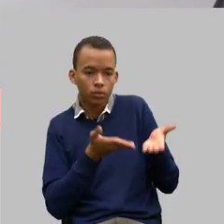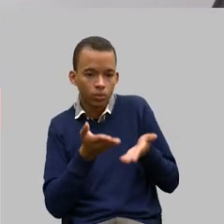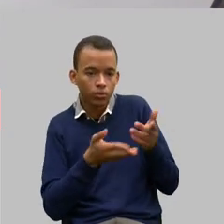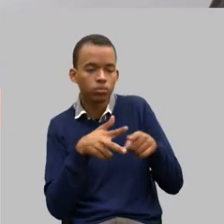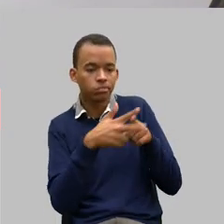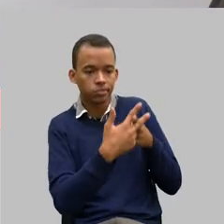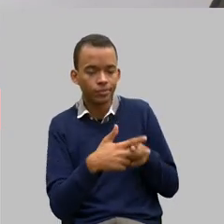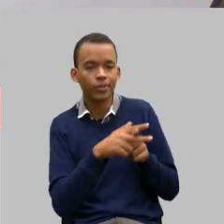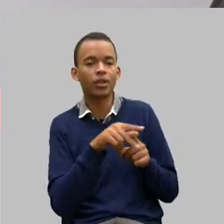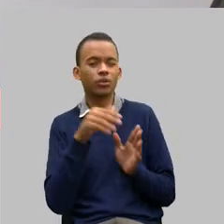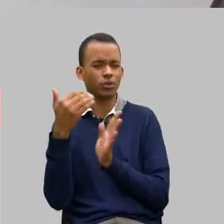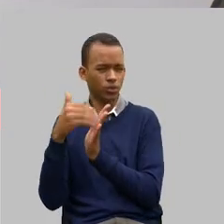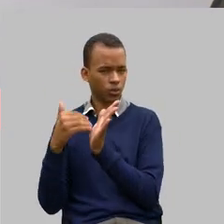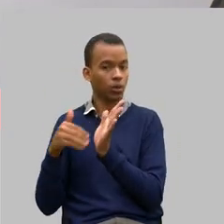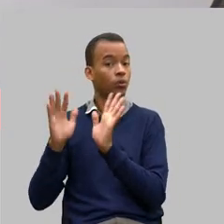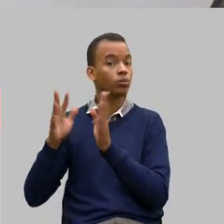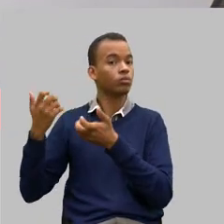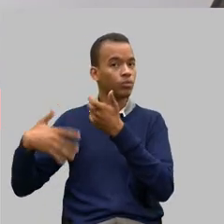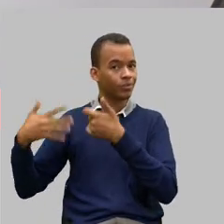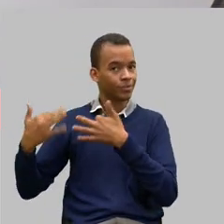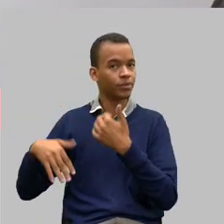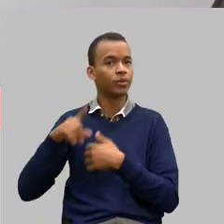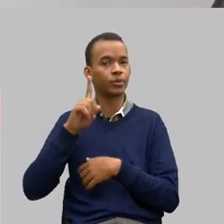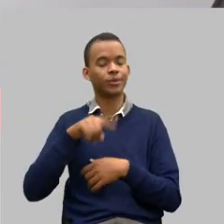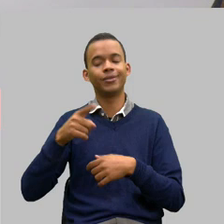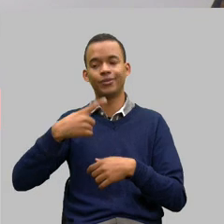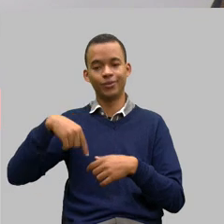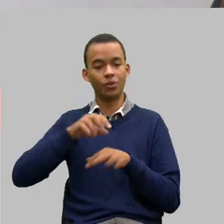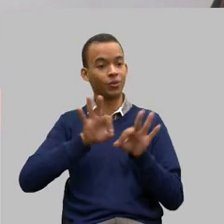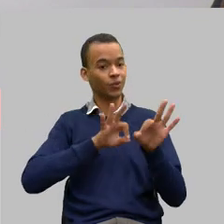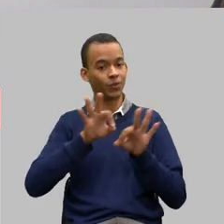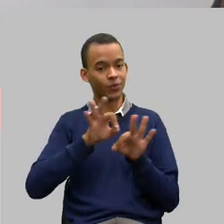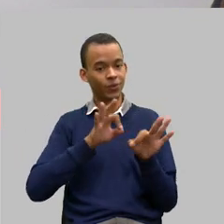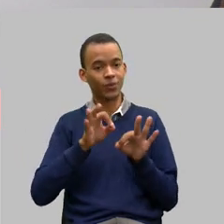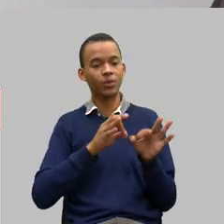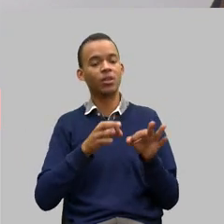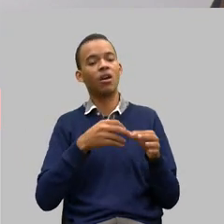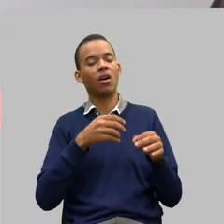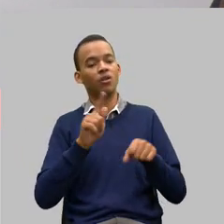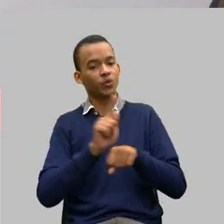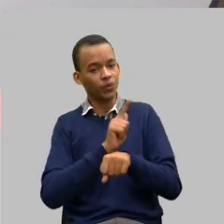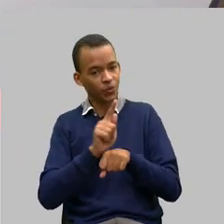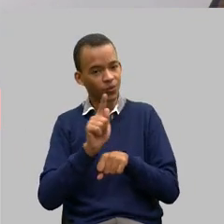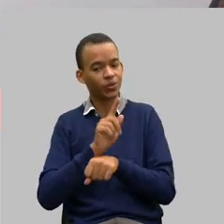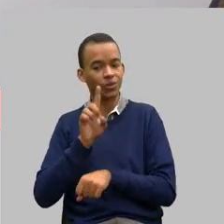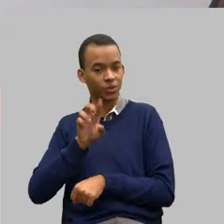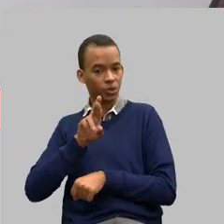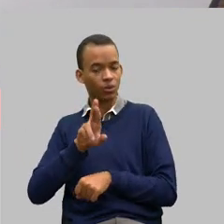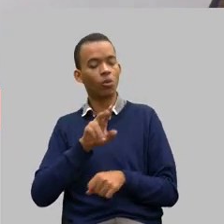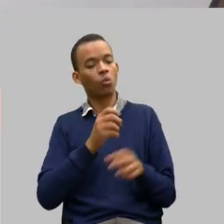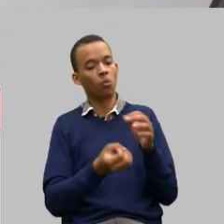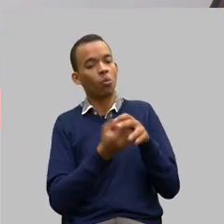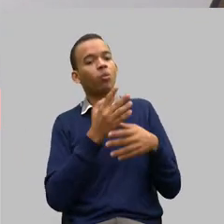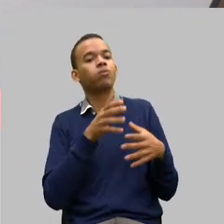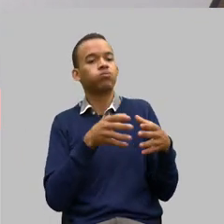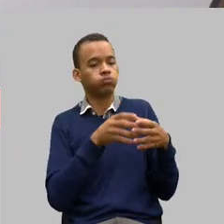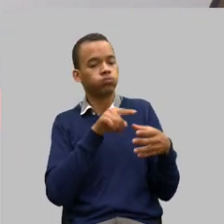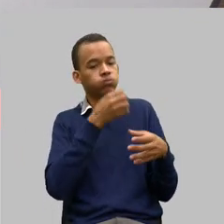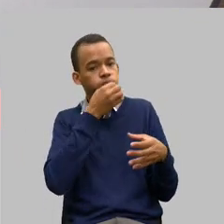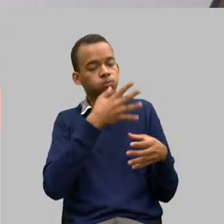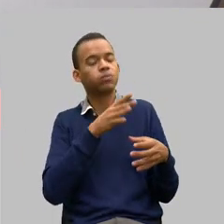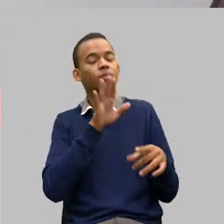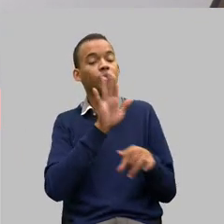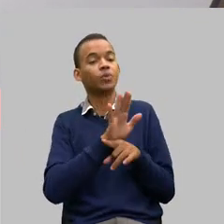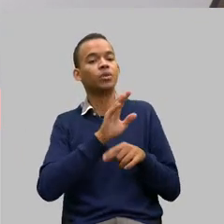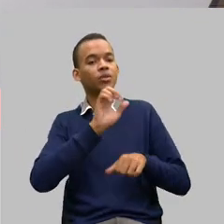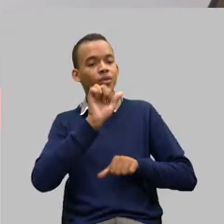pouco aqui a gente eu acho que talvez seja o maior legado que a gente vai deixar nessa gestão do Dr eh a transformação que a gente tem